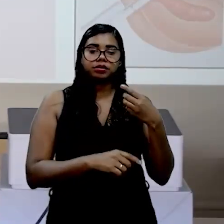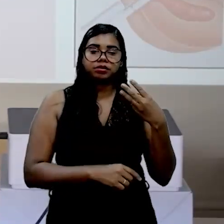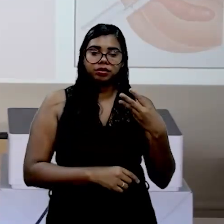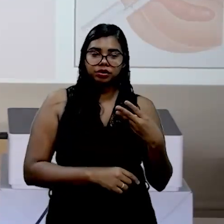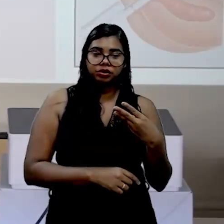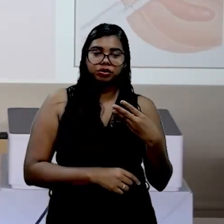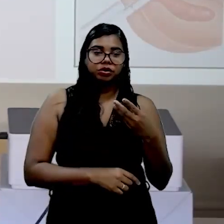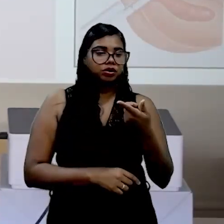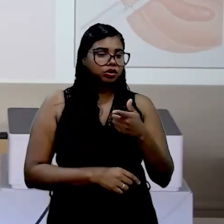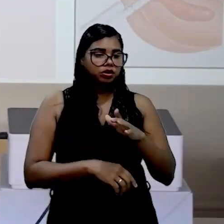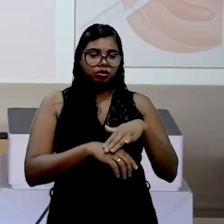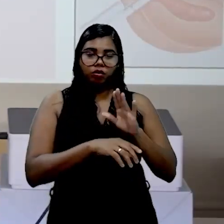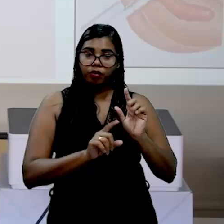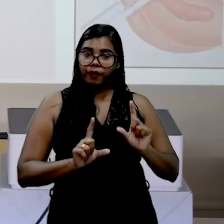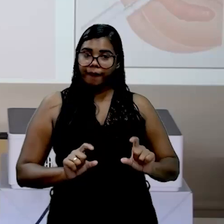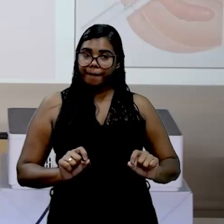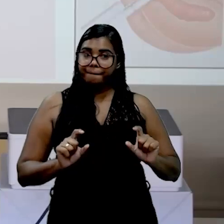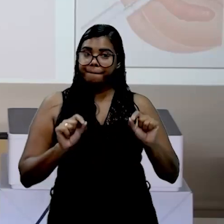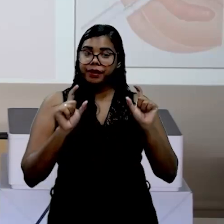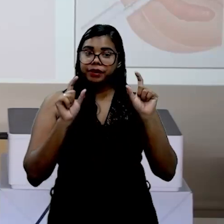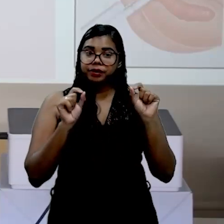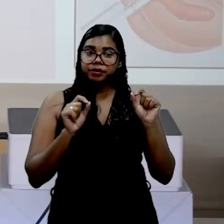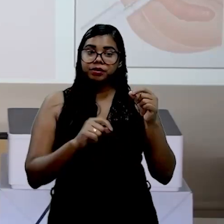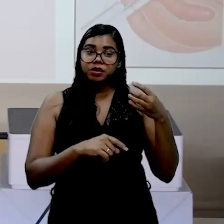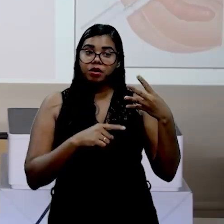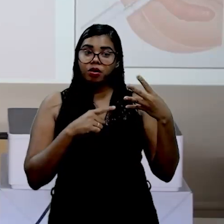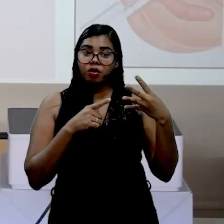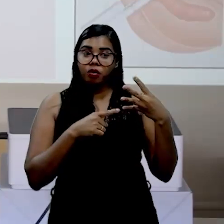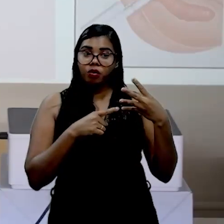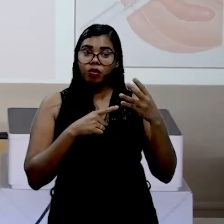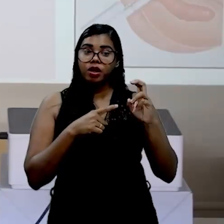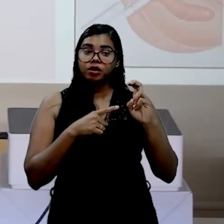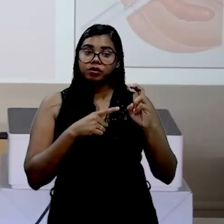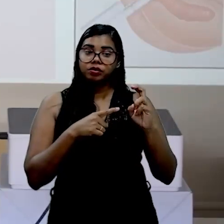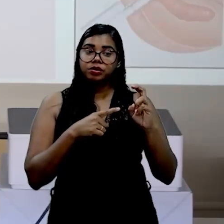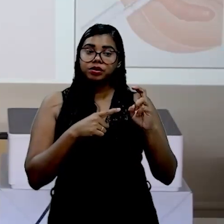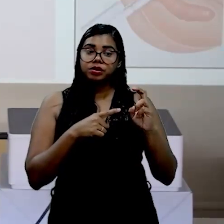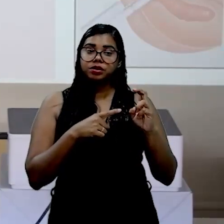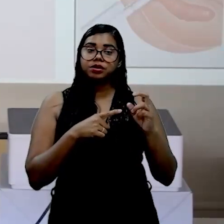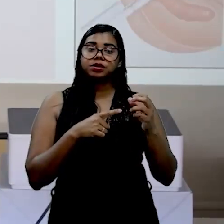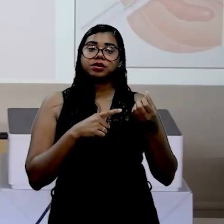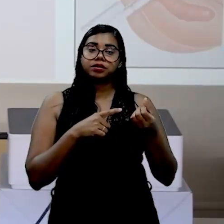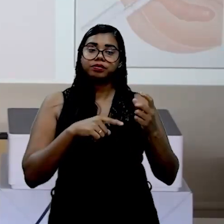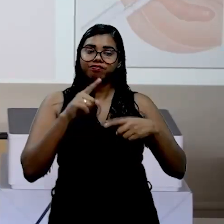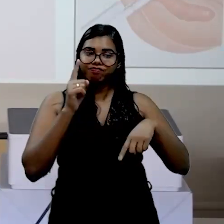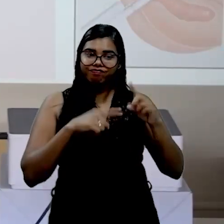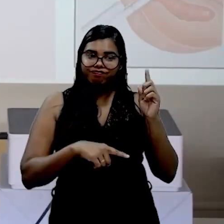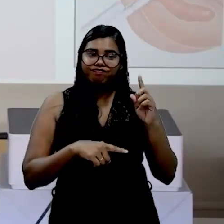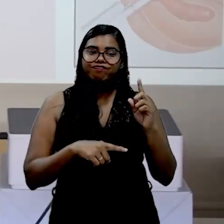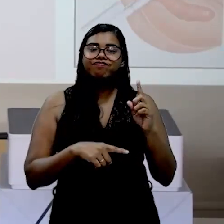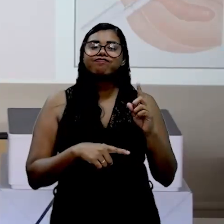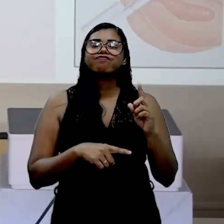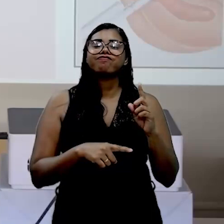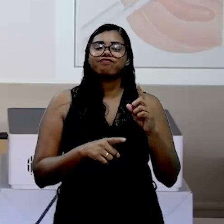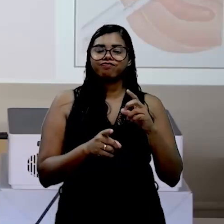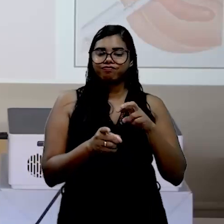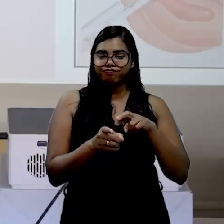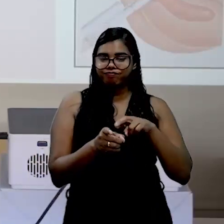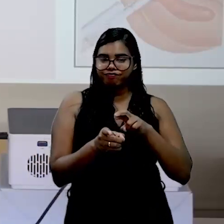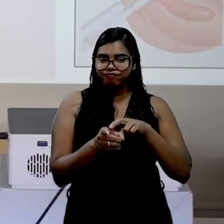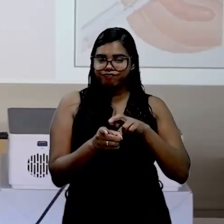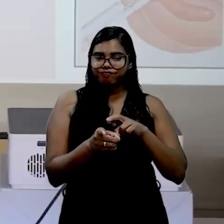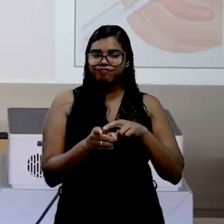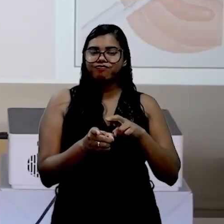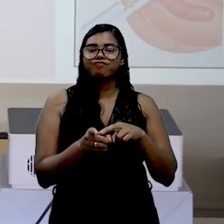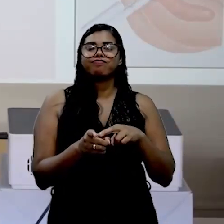câncer, mas a partir de 4, 5, sim. Ou seja, são alterações no tecido, que ele classifica